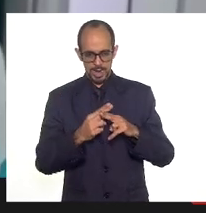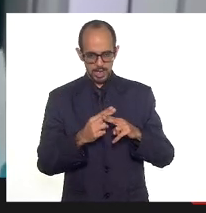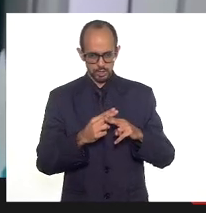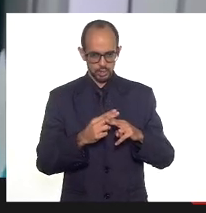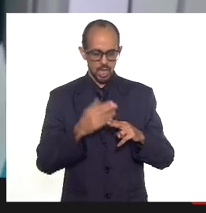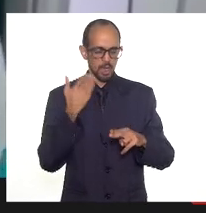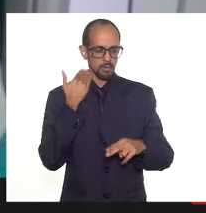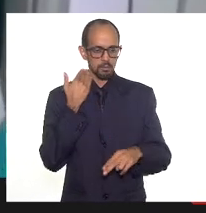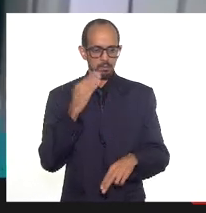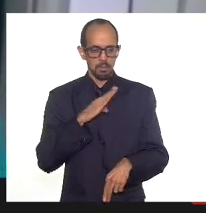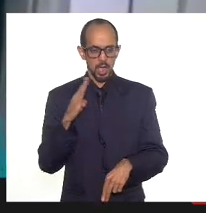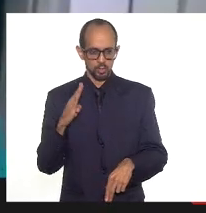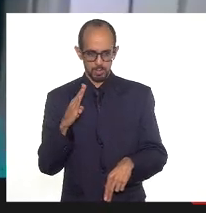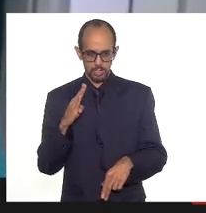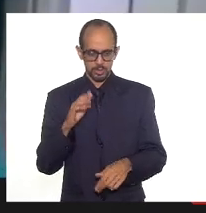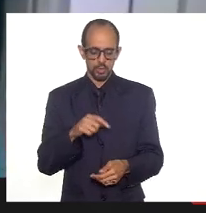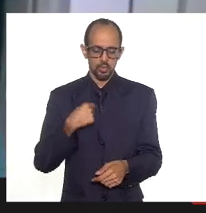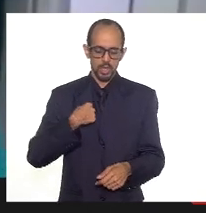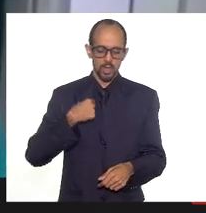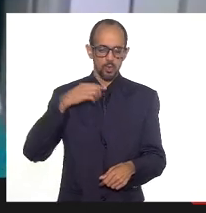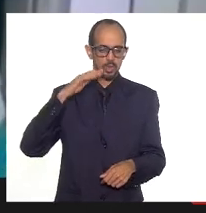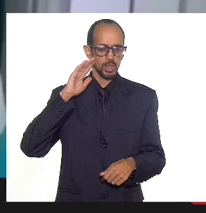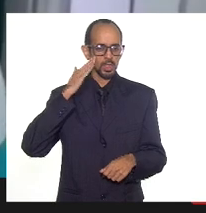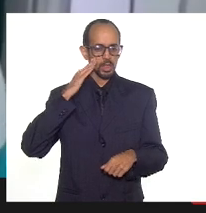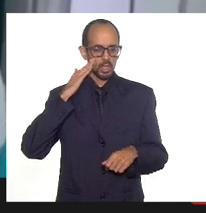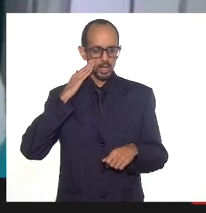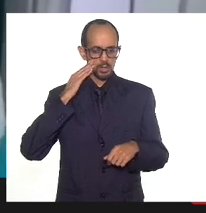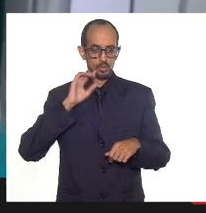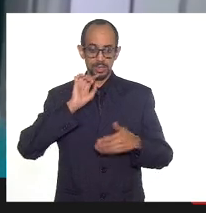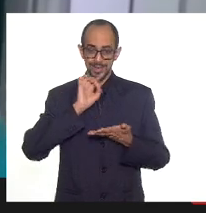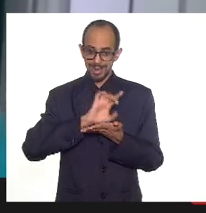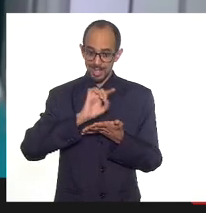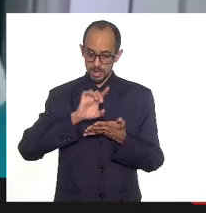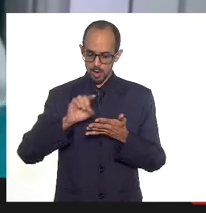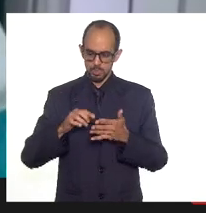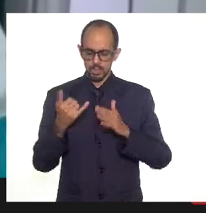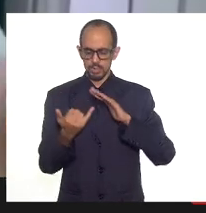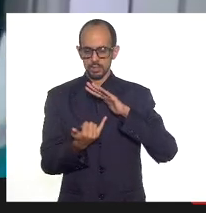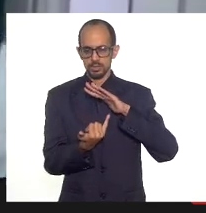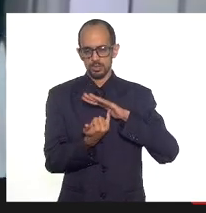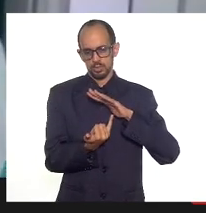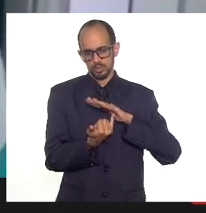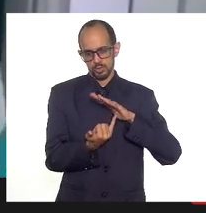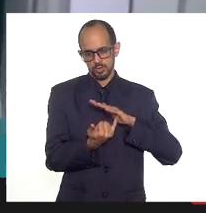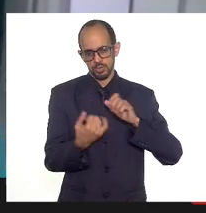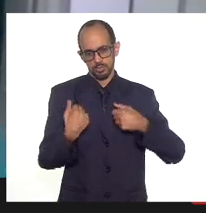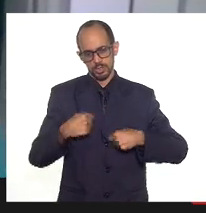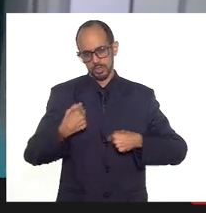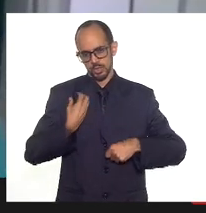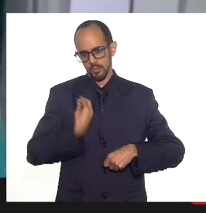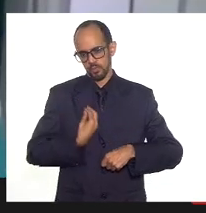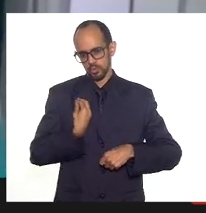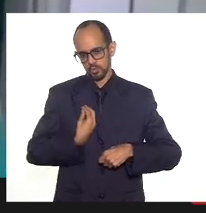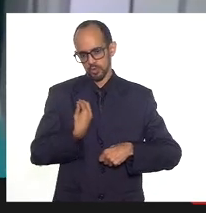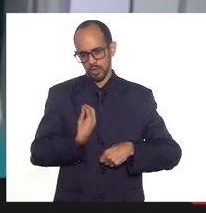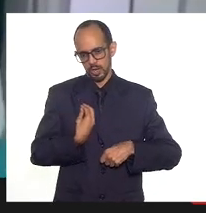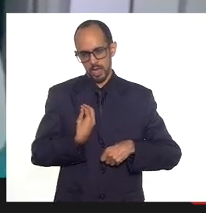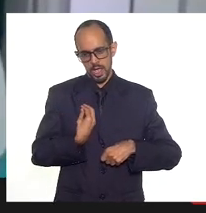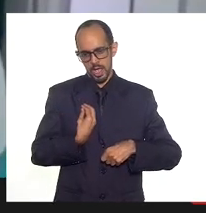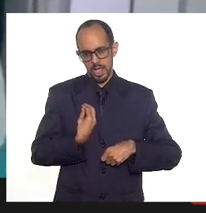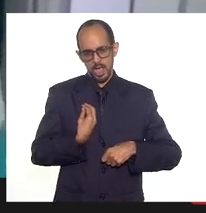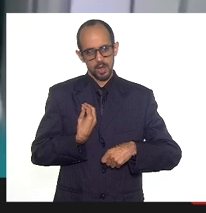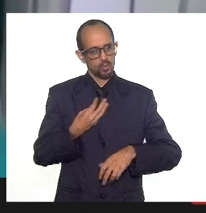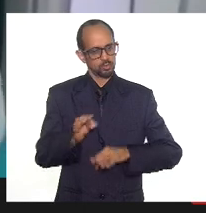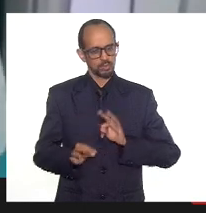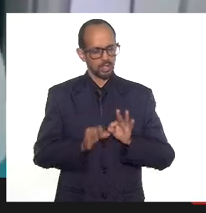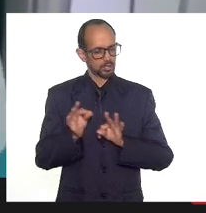do Brasil, eu entendo que essas instituições que precisam funcionar de forma